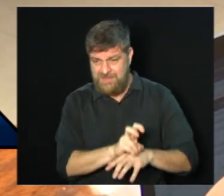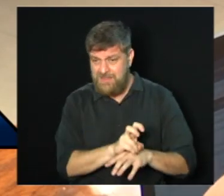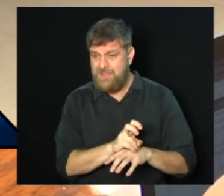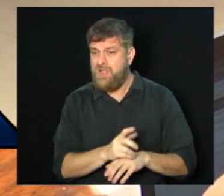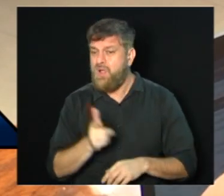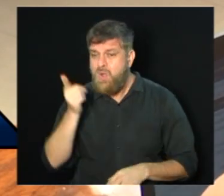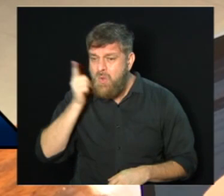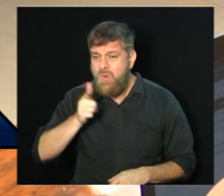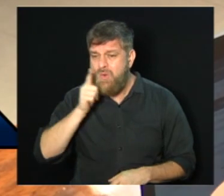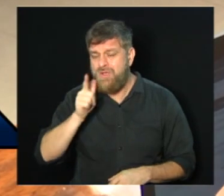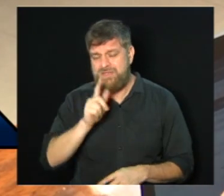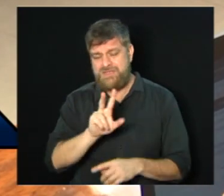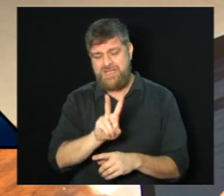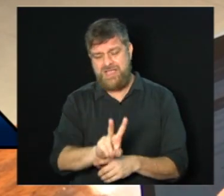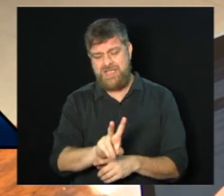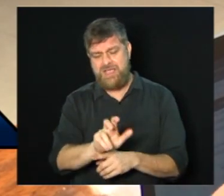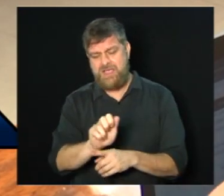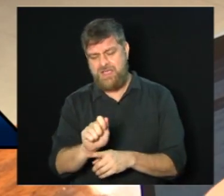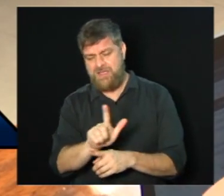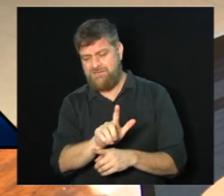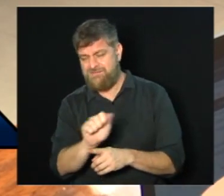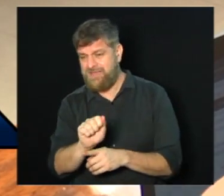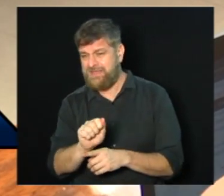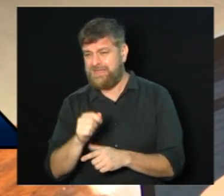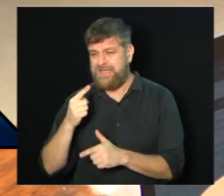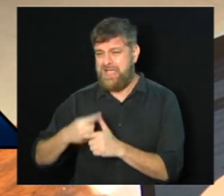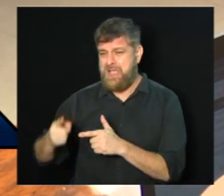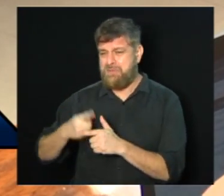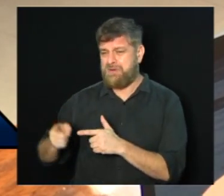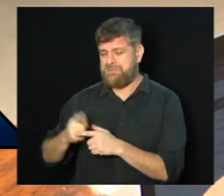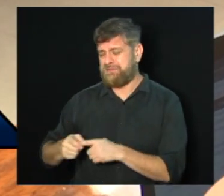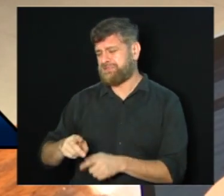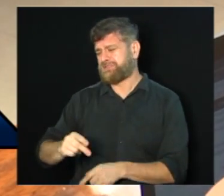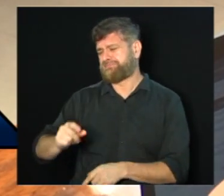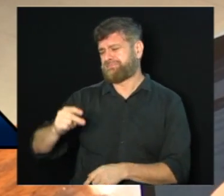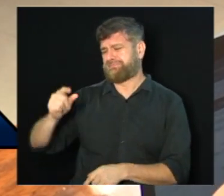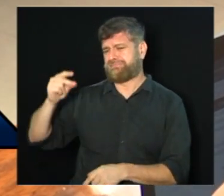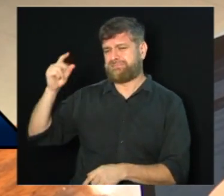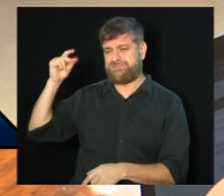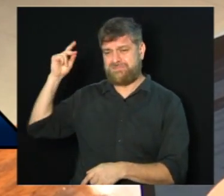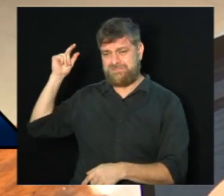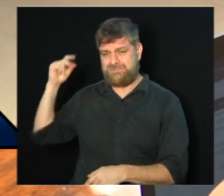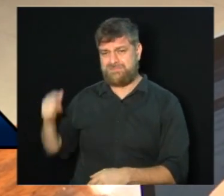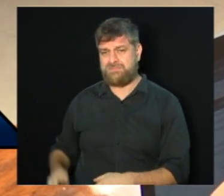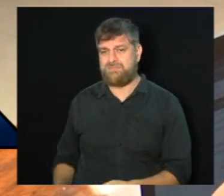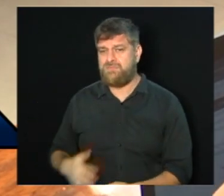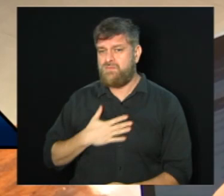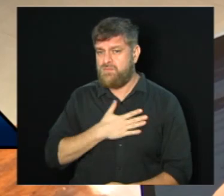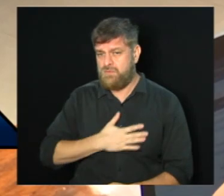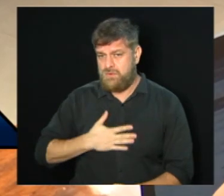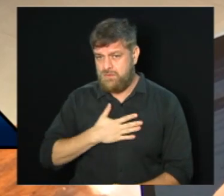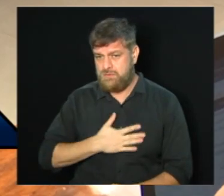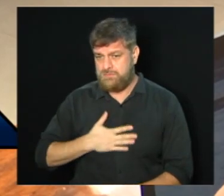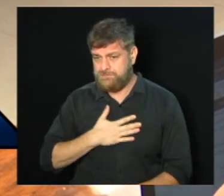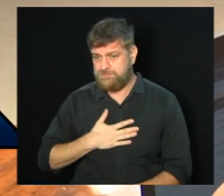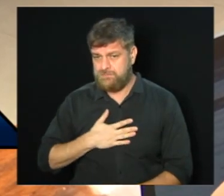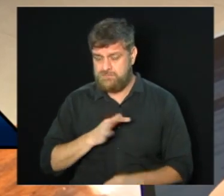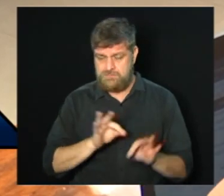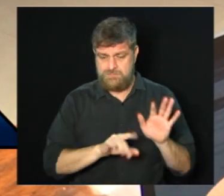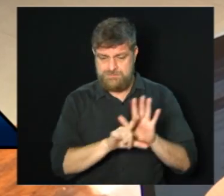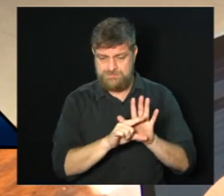vem de encontro, resolver um problema crônico que nós temos em Campinas. Mas eu gostaria que, se fosse possível, colocar no projeto